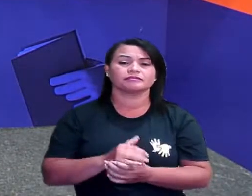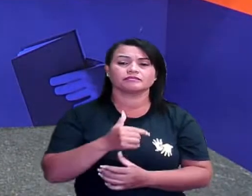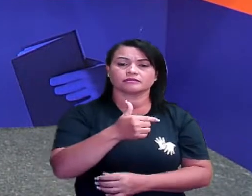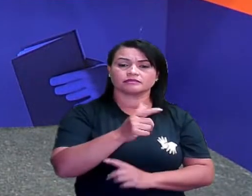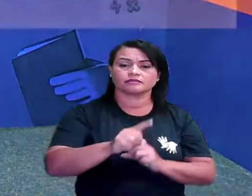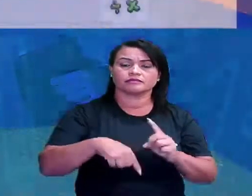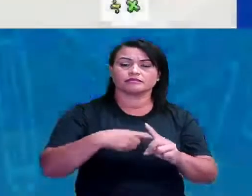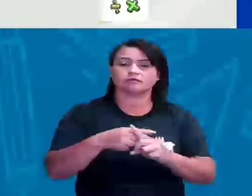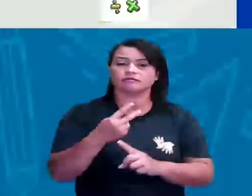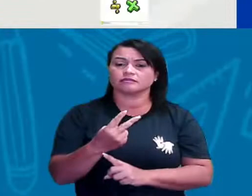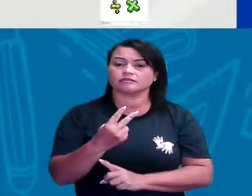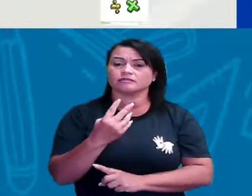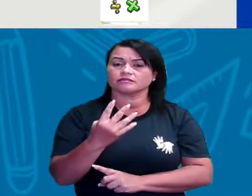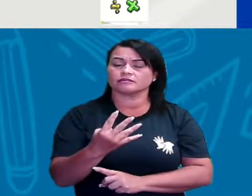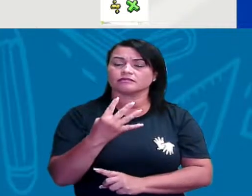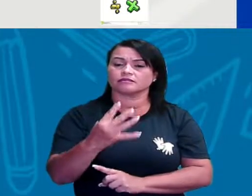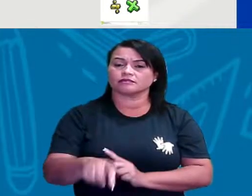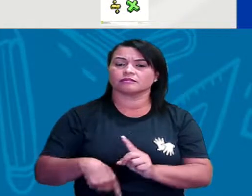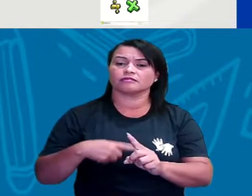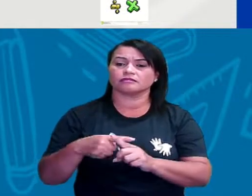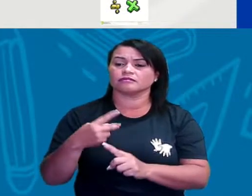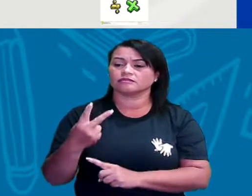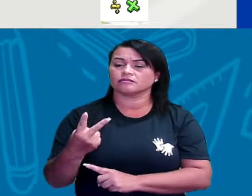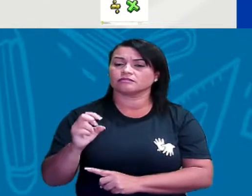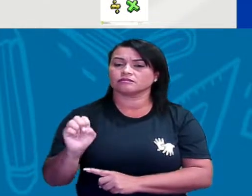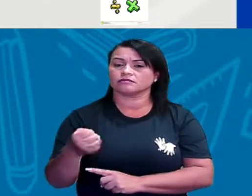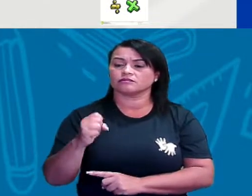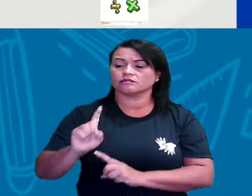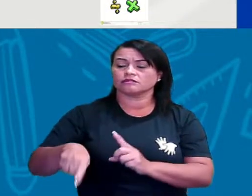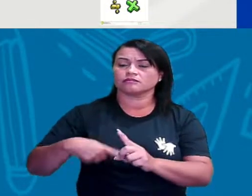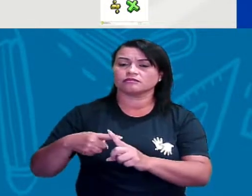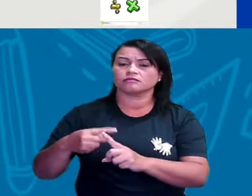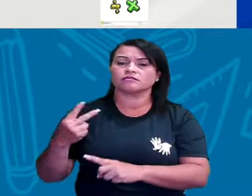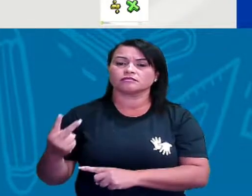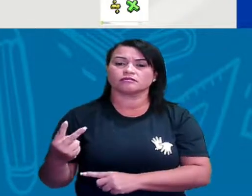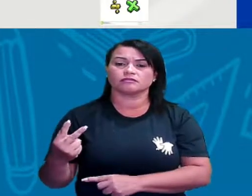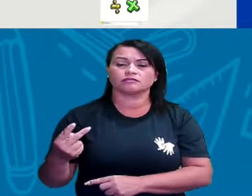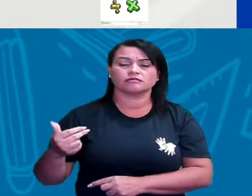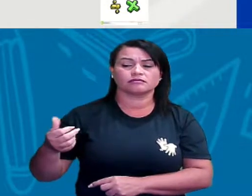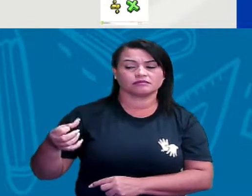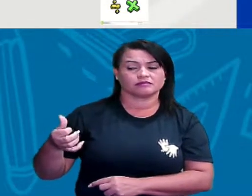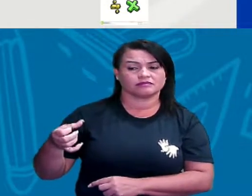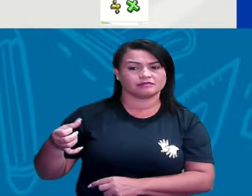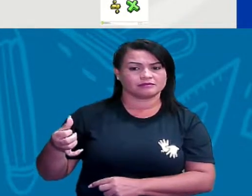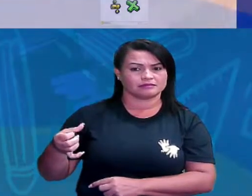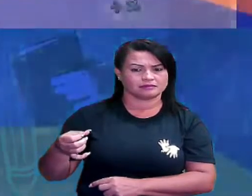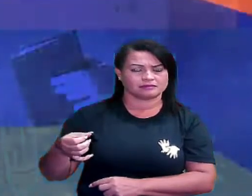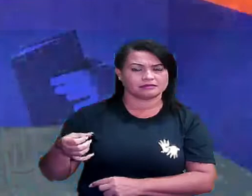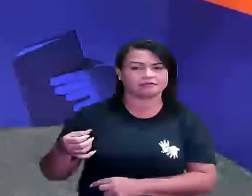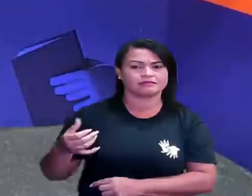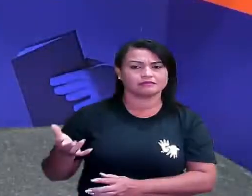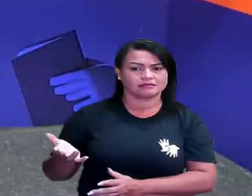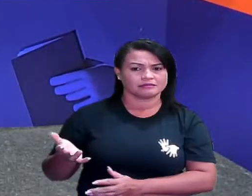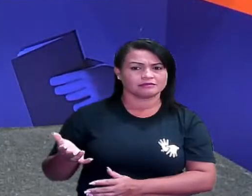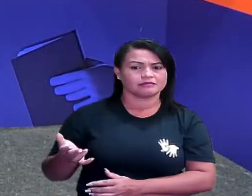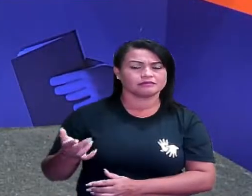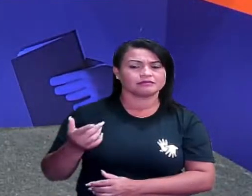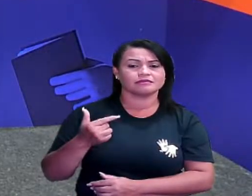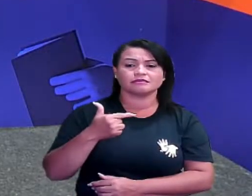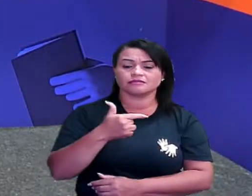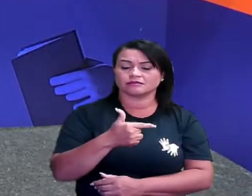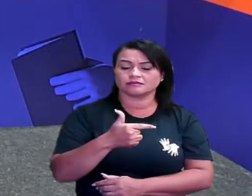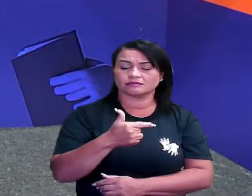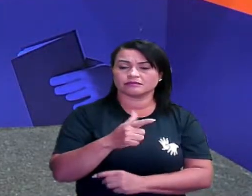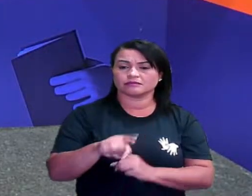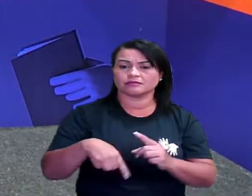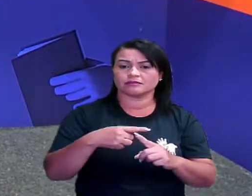vezes 2, 4. 4 vezes 2, 8. 8 vezes 2, 16. Logo assim, 2 elevado